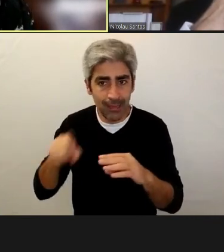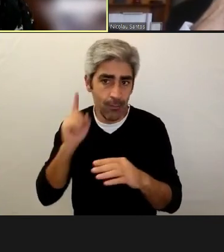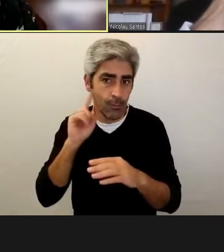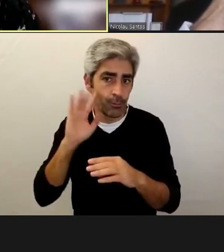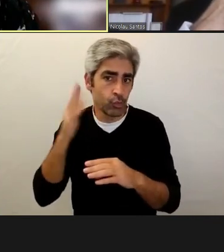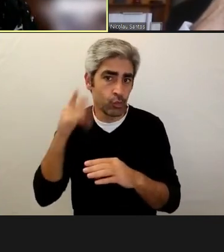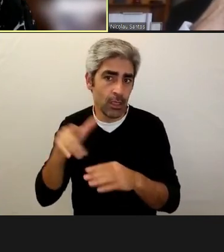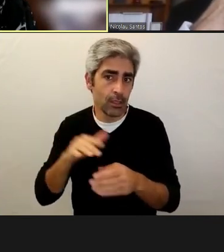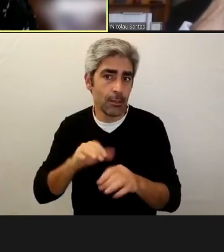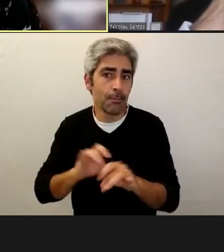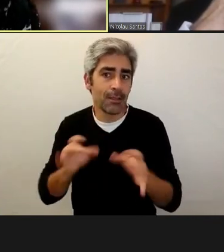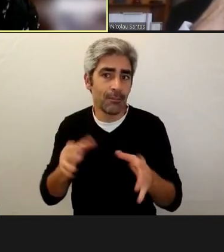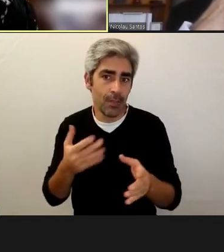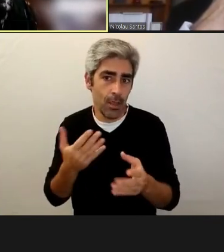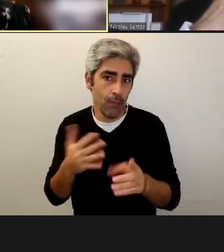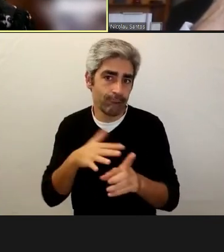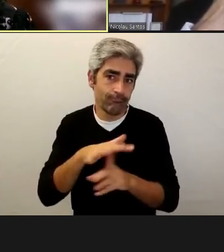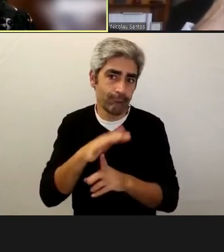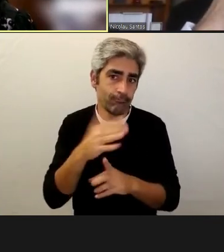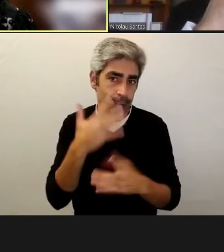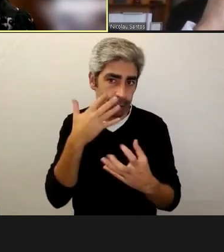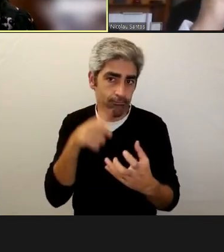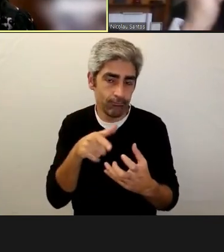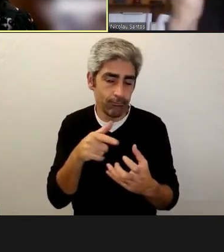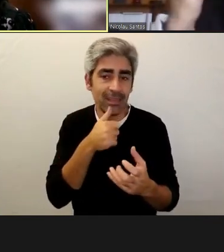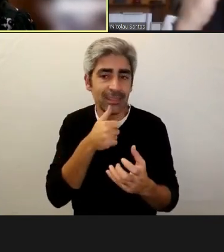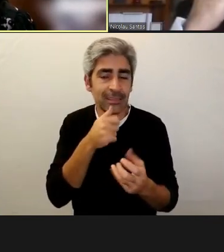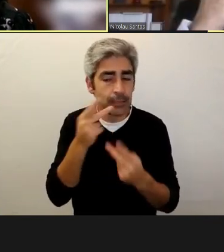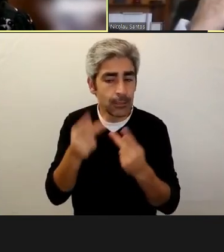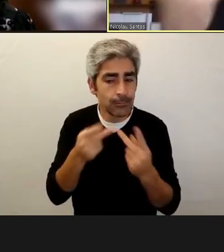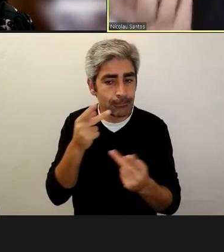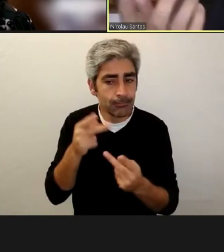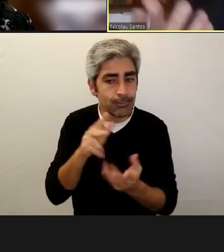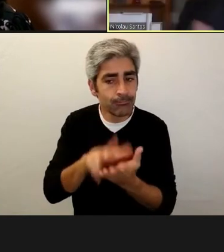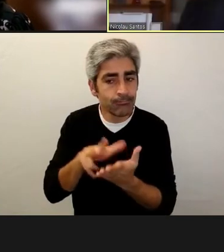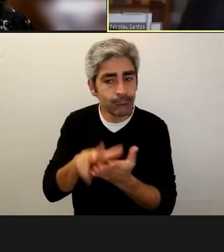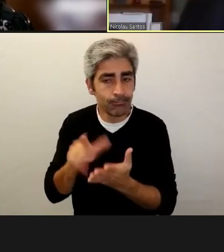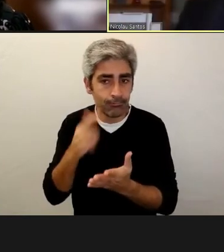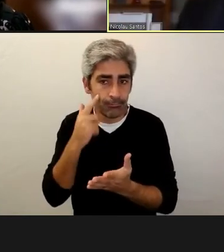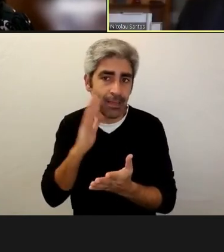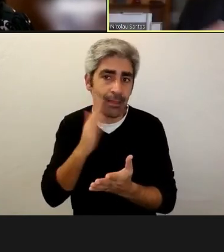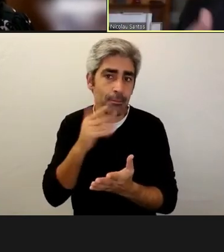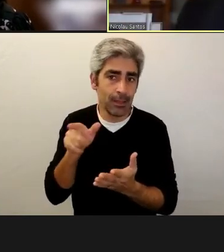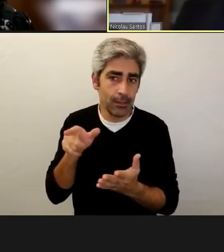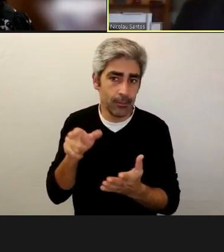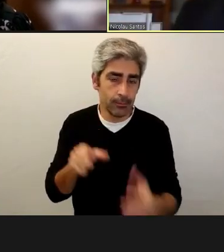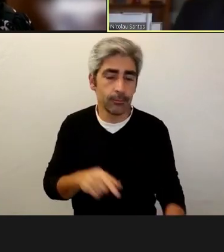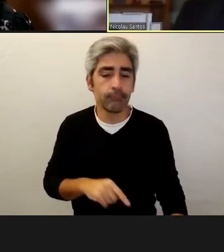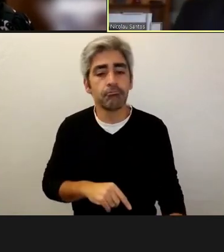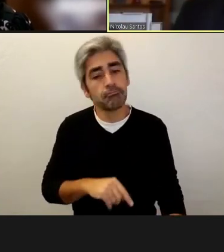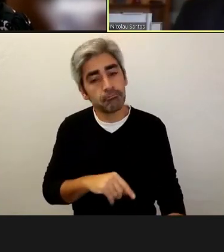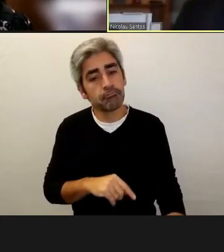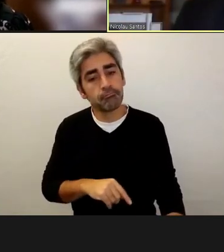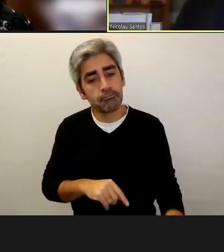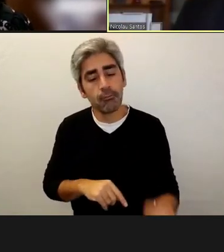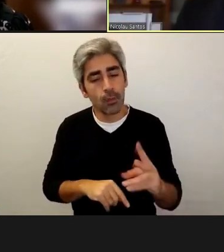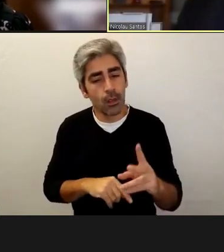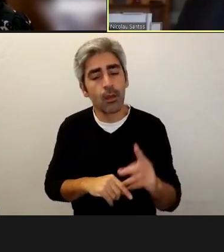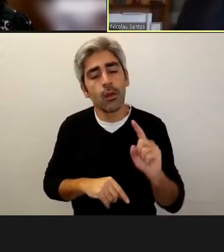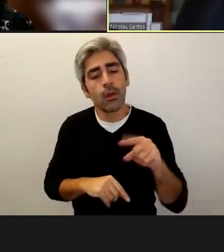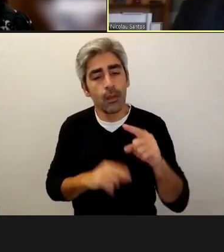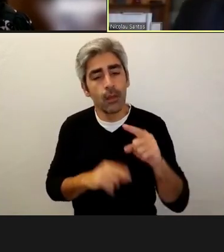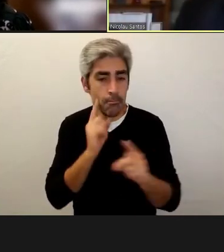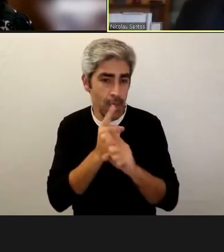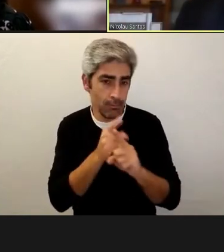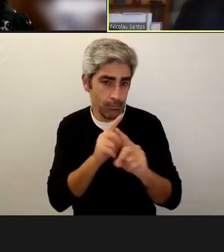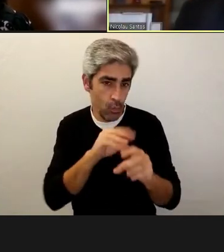a tomada de decisões e a avaliação dessas decisões. Ainda neste quadro, eu colocava-lhe a questão daquilo